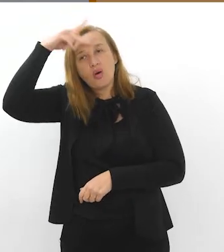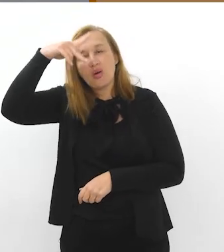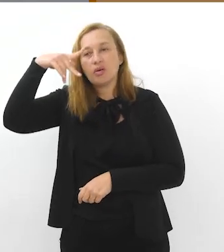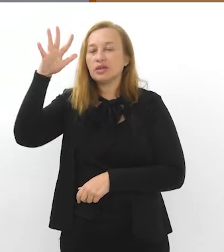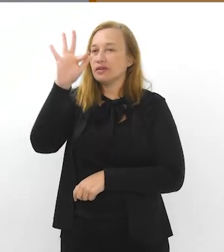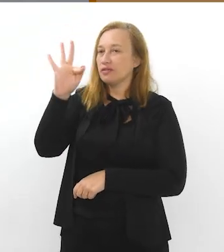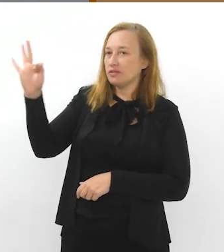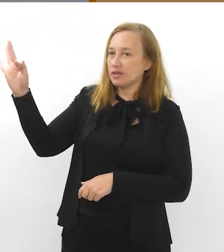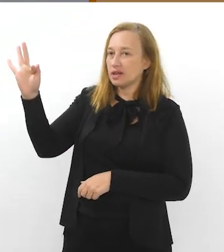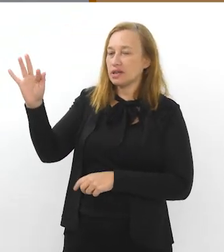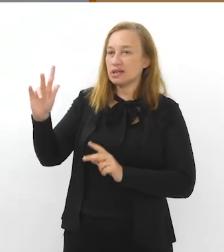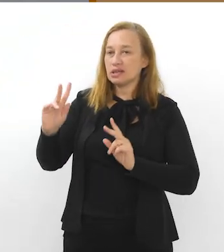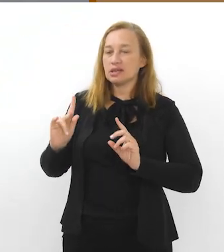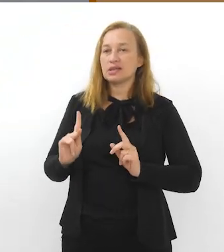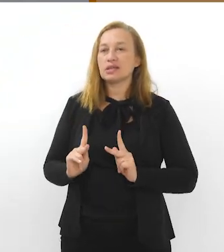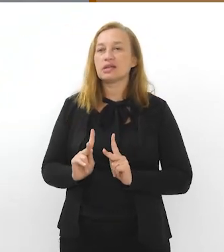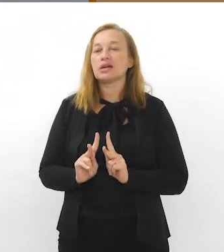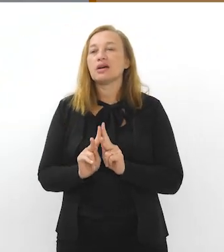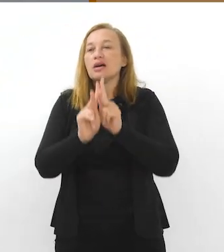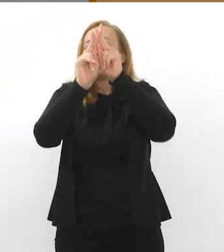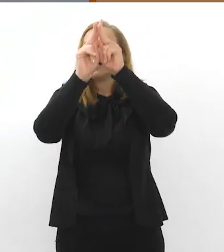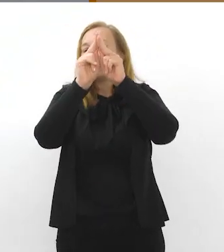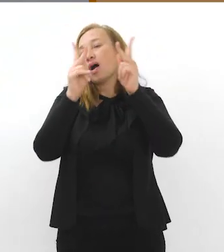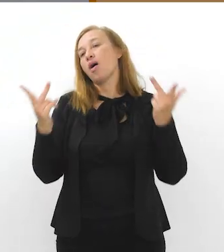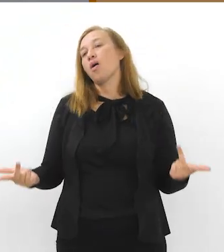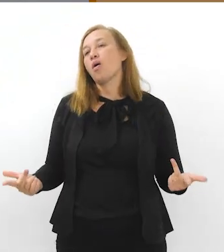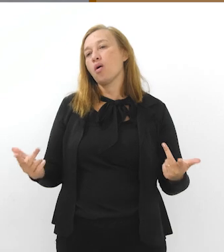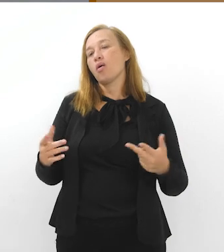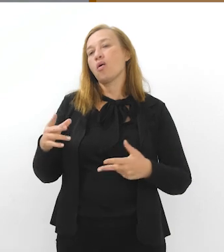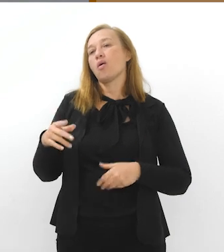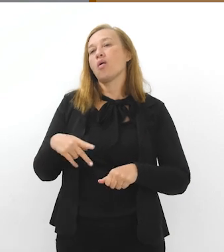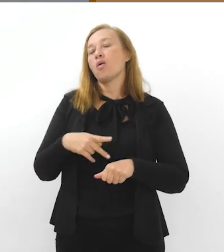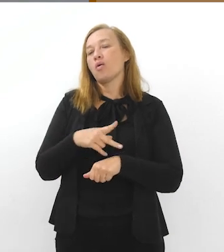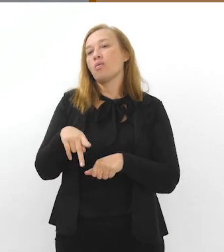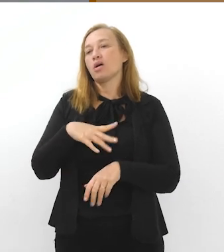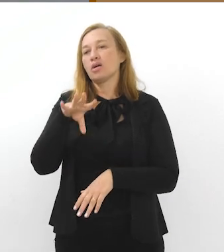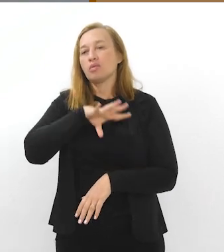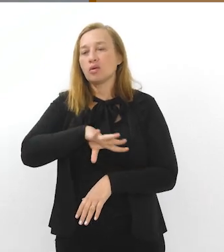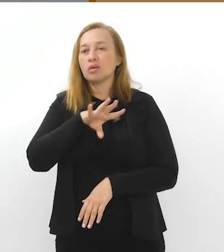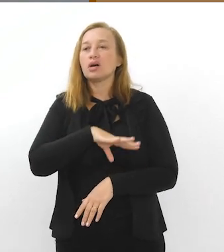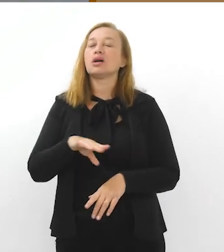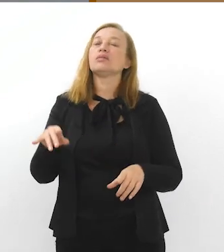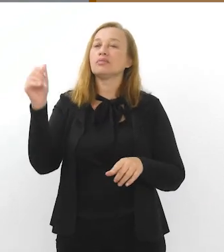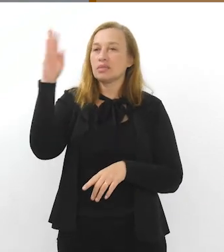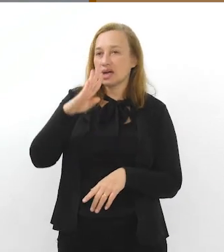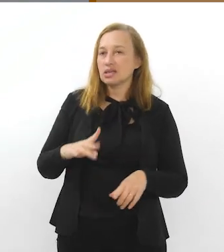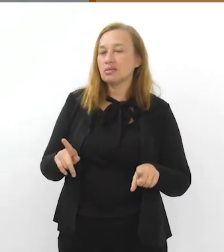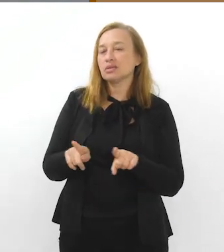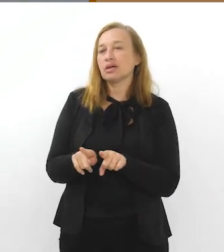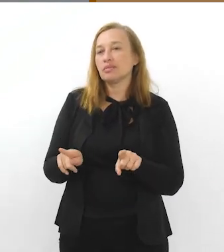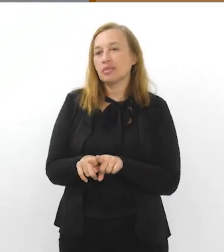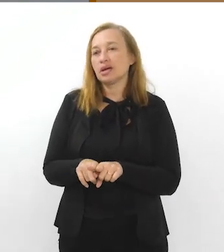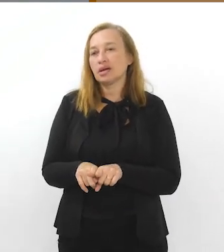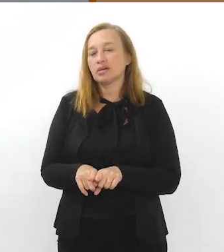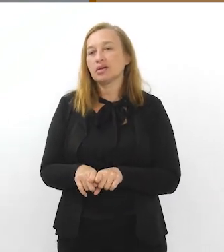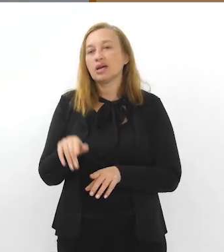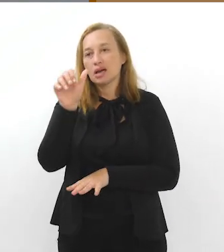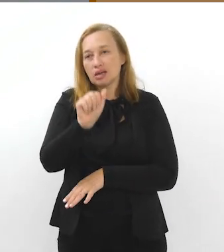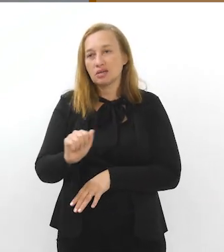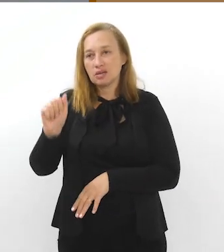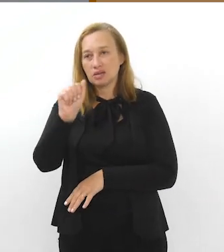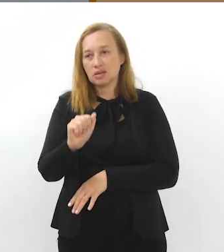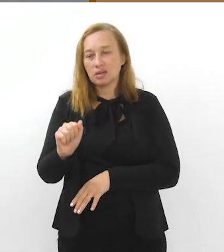França, Portugal. Tem acontecido várias premiações. E no Brasil também.